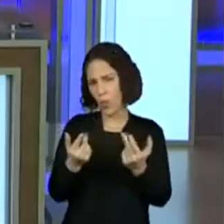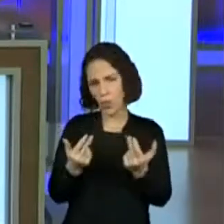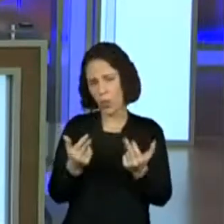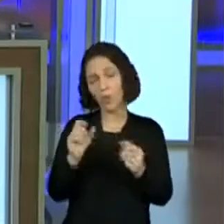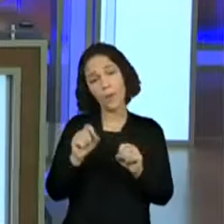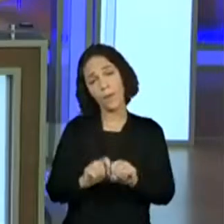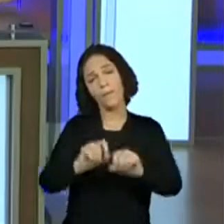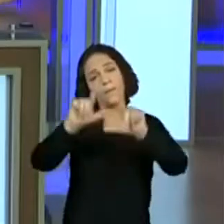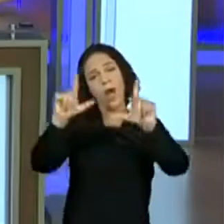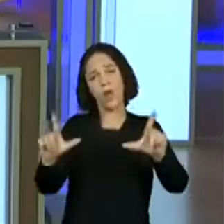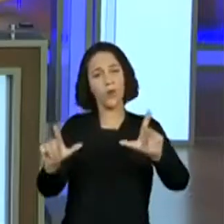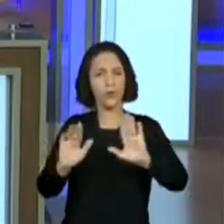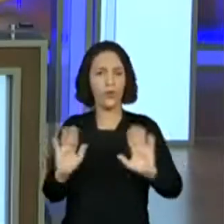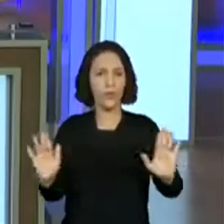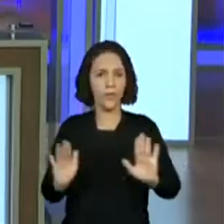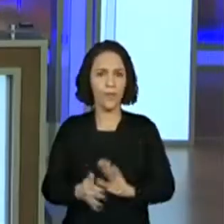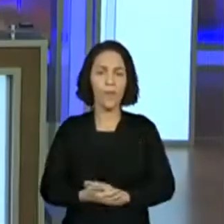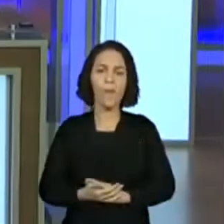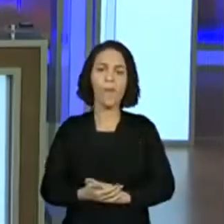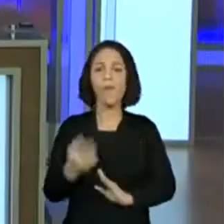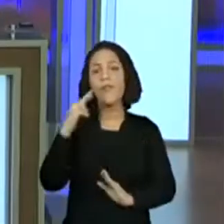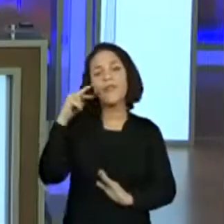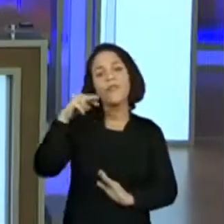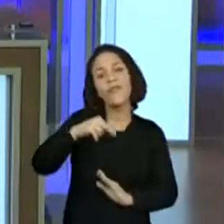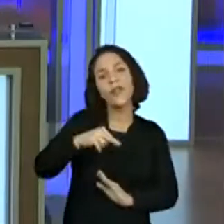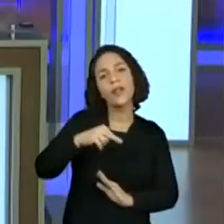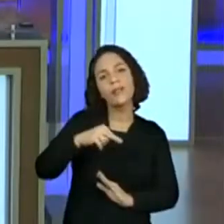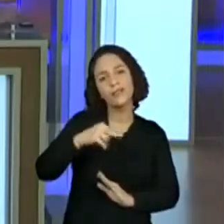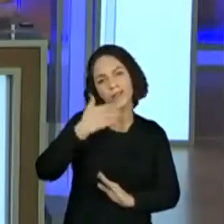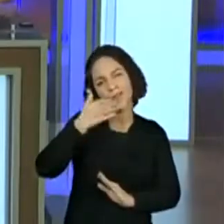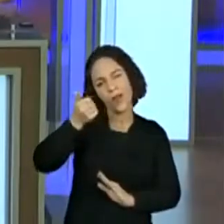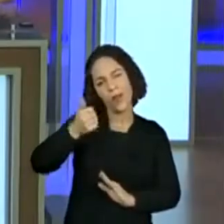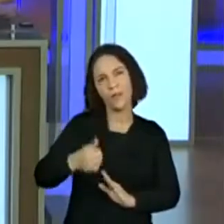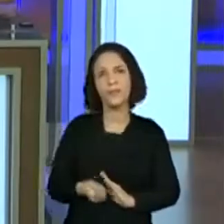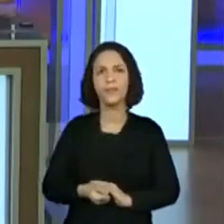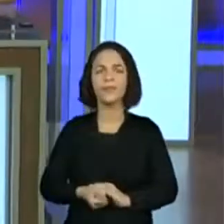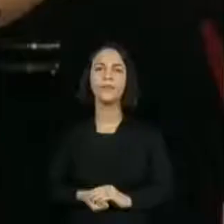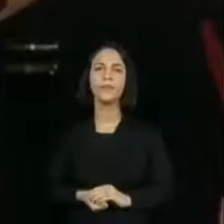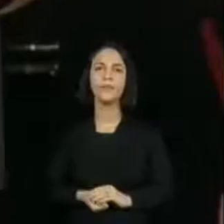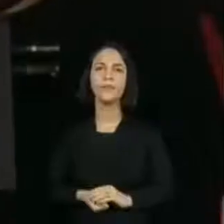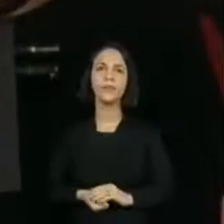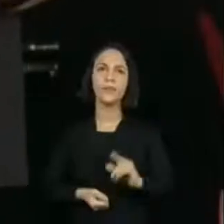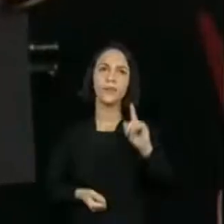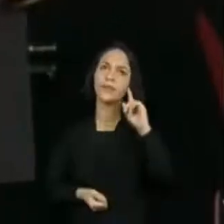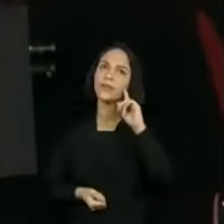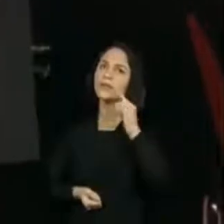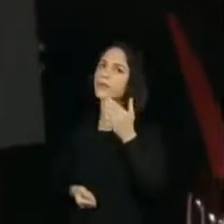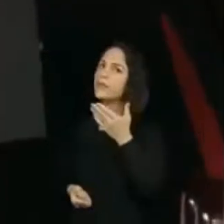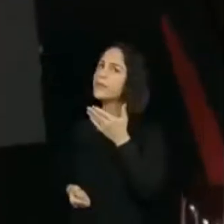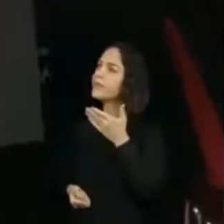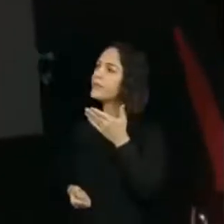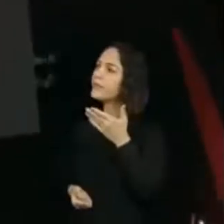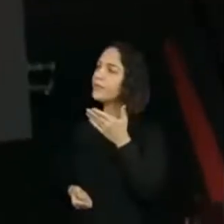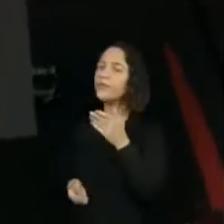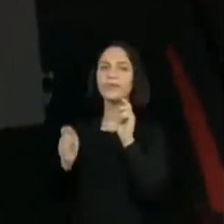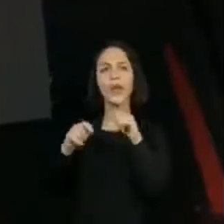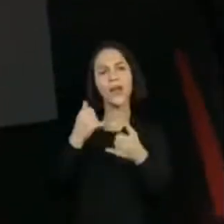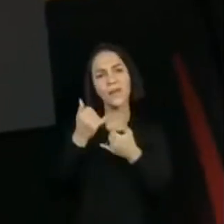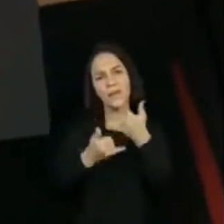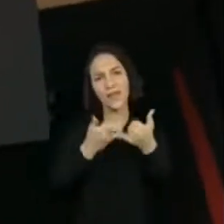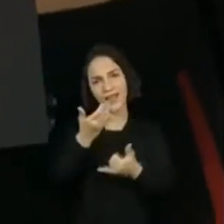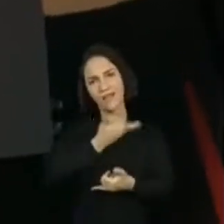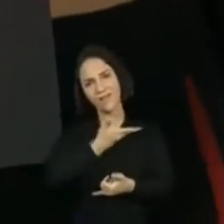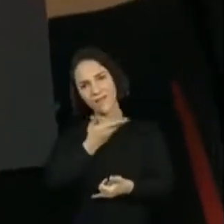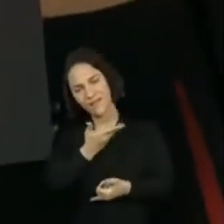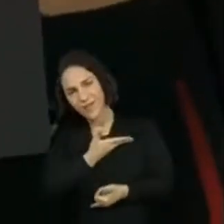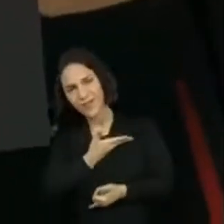maior mesmo, só né? Só que maior, ó. Pra ficar mais fácil de bem maior, visualizar. Ó. Fica bem legal, dá pra brincar com a família, dá pra